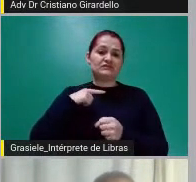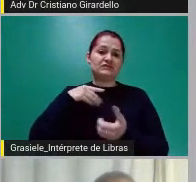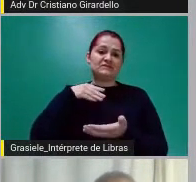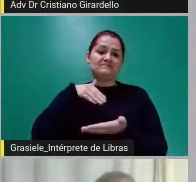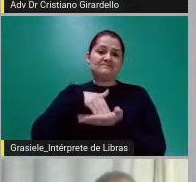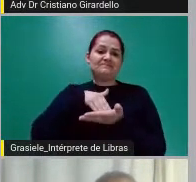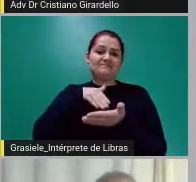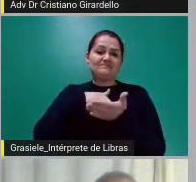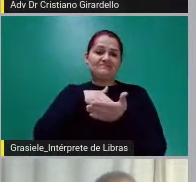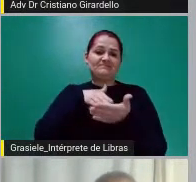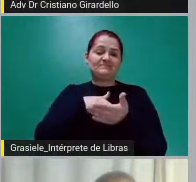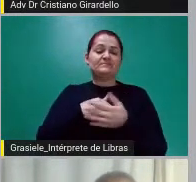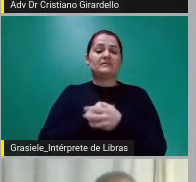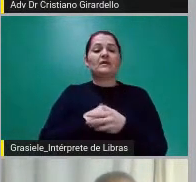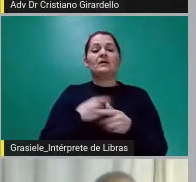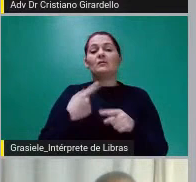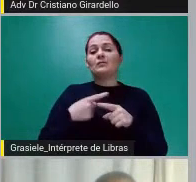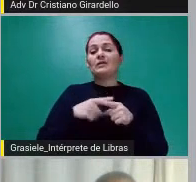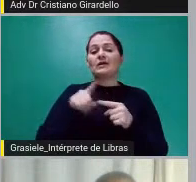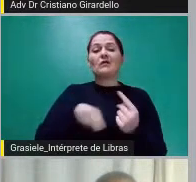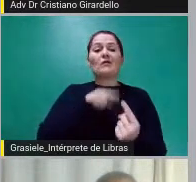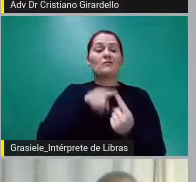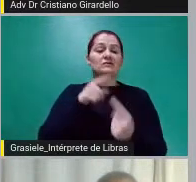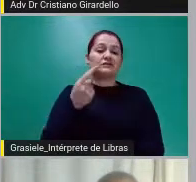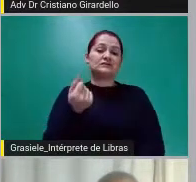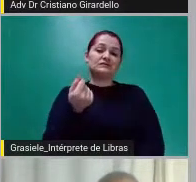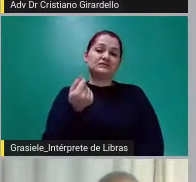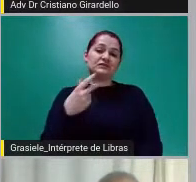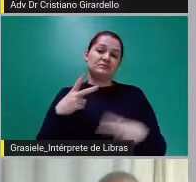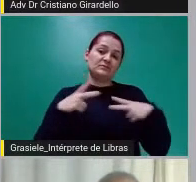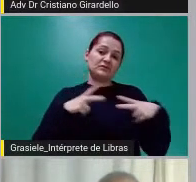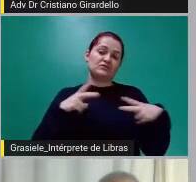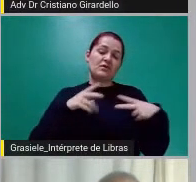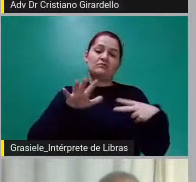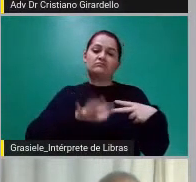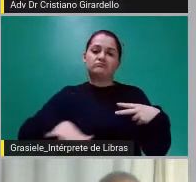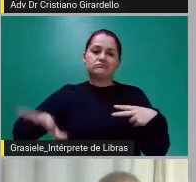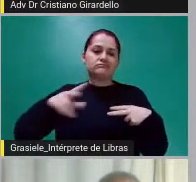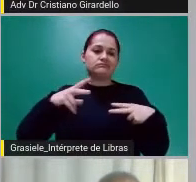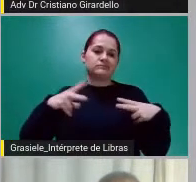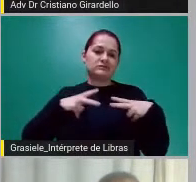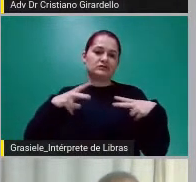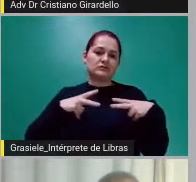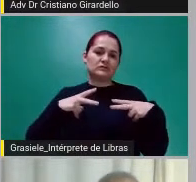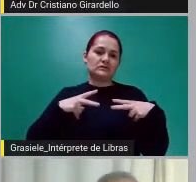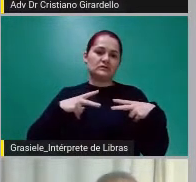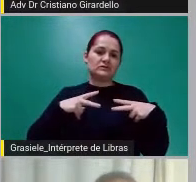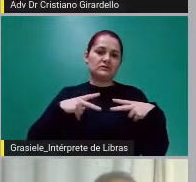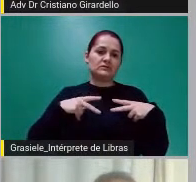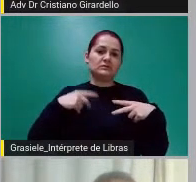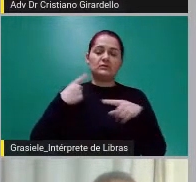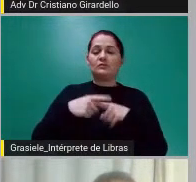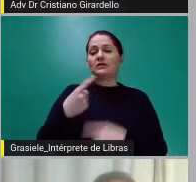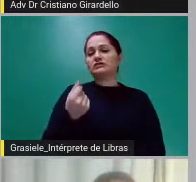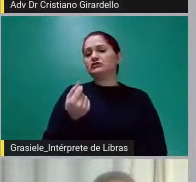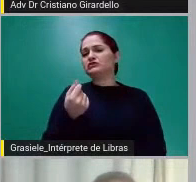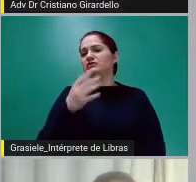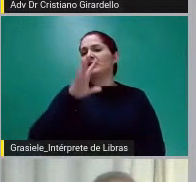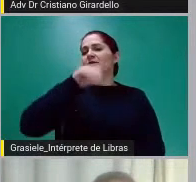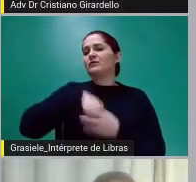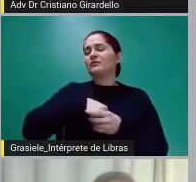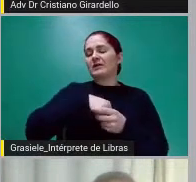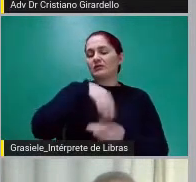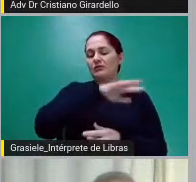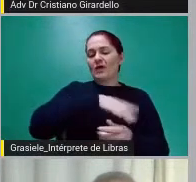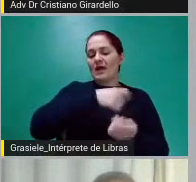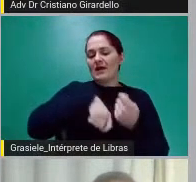dinheiro privado era o próprio setor privado. Então, se ele está saindo da atividade econômica e está indo para outra